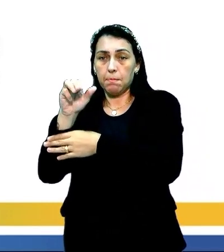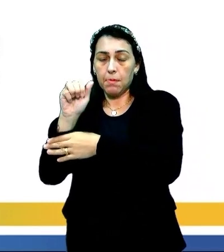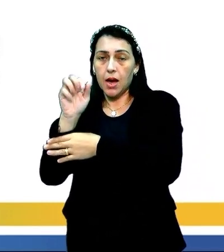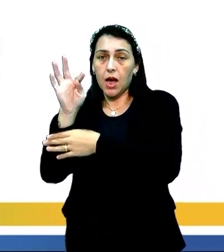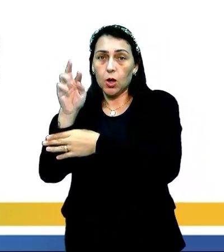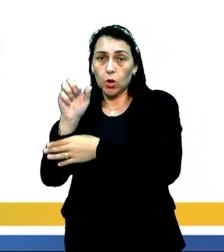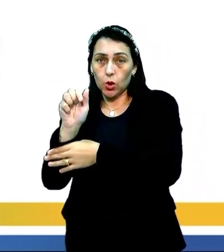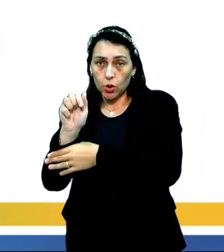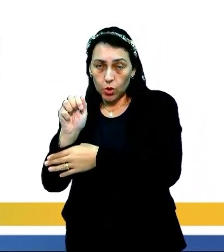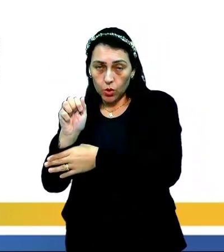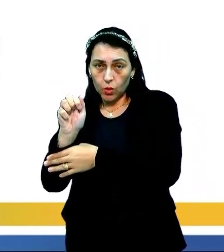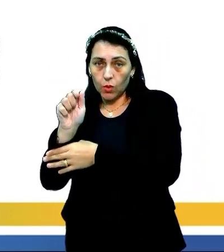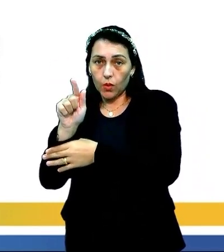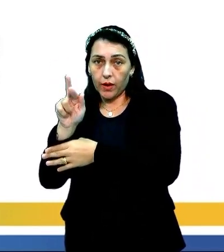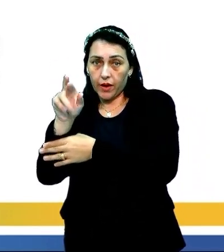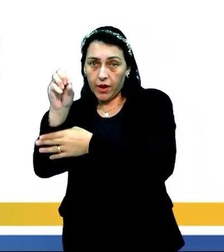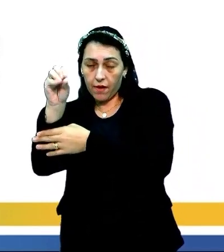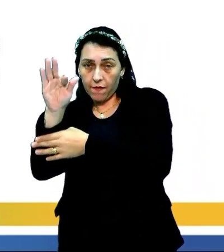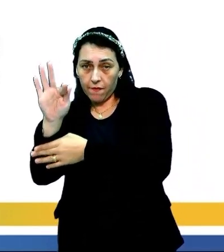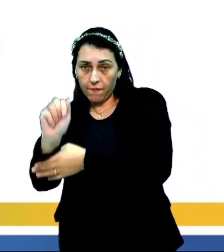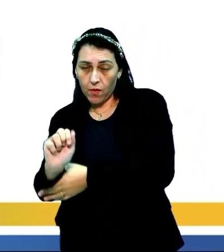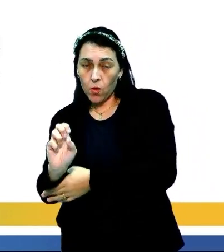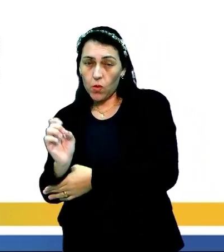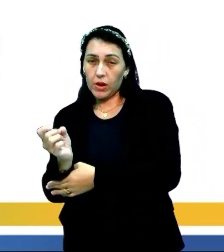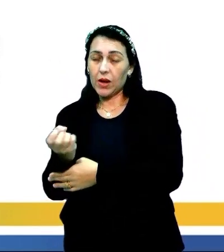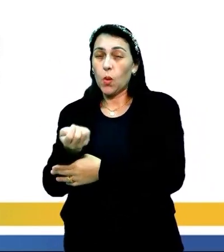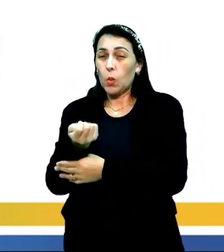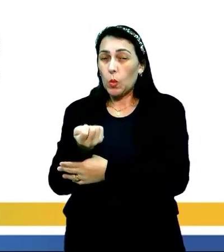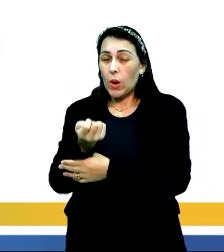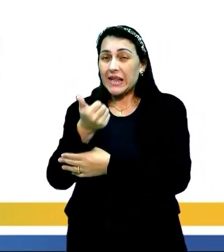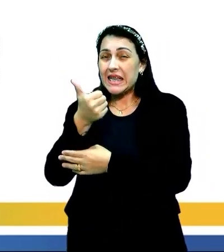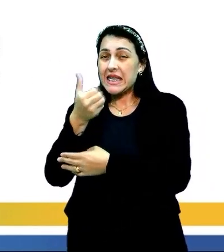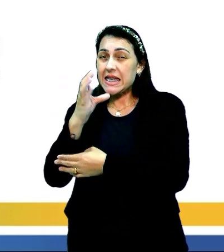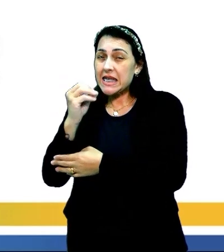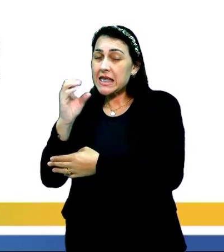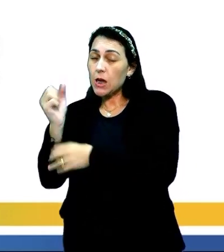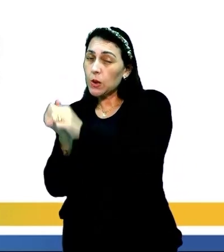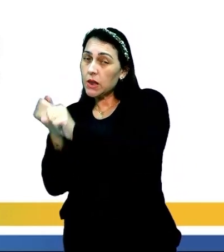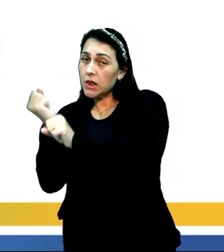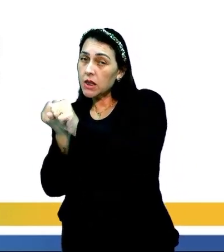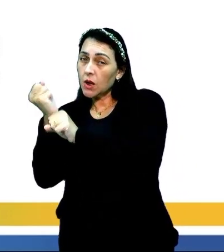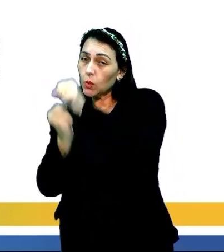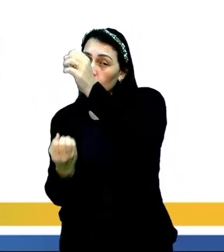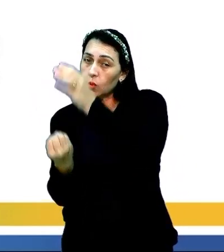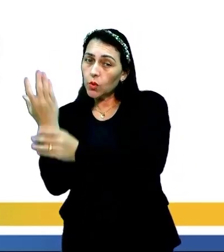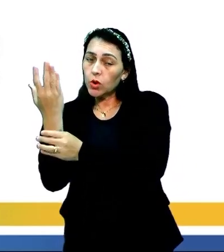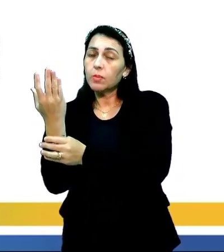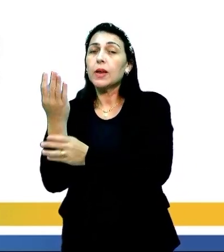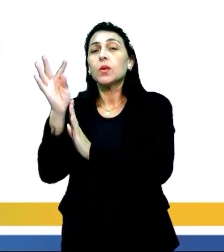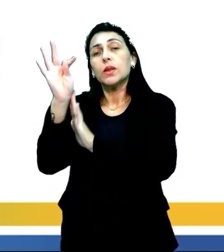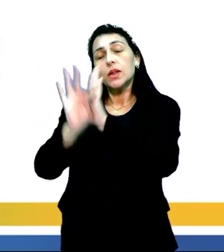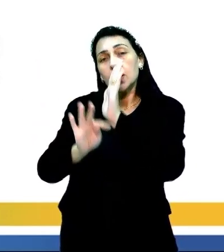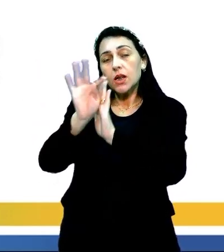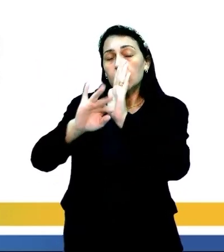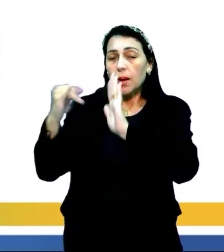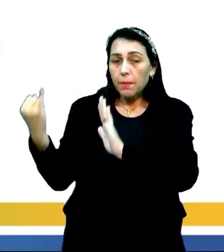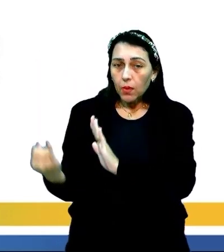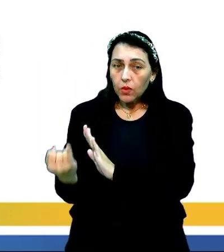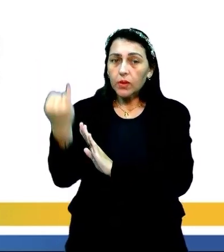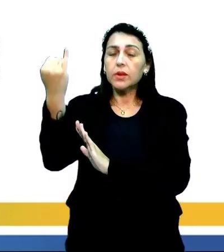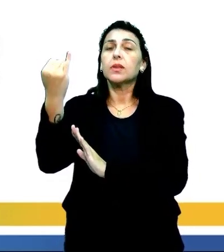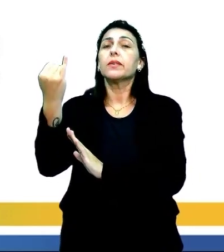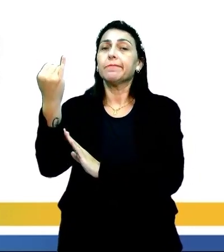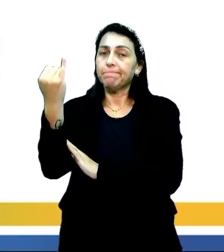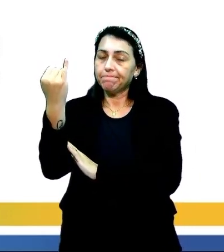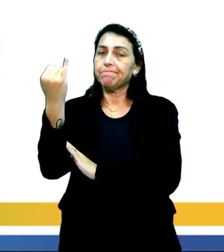atravessaria quase um século, né? Porque daqui a um tempo ele já vai completar 100 anos de existência. Então, assim, o texto ele é muito importante, ele é